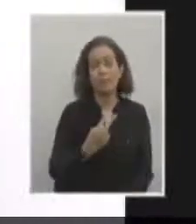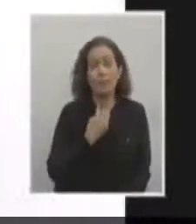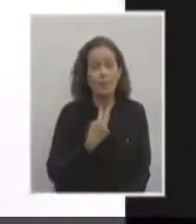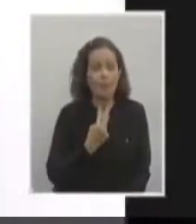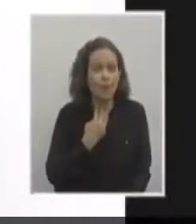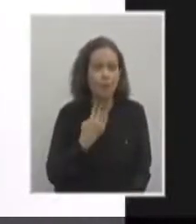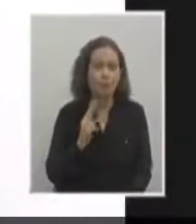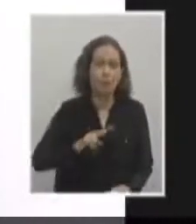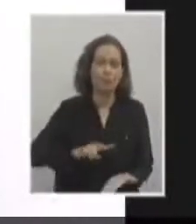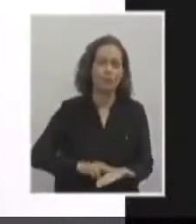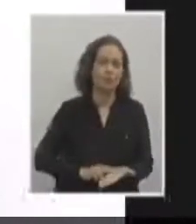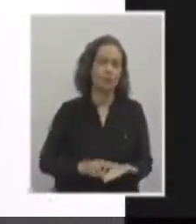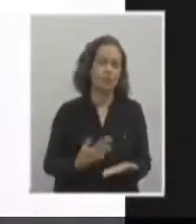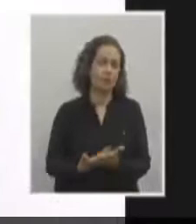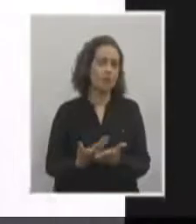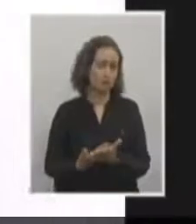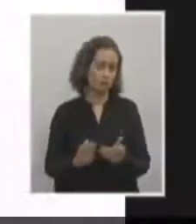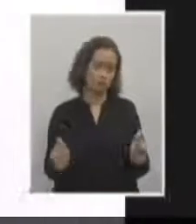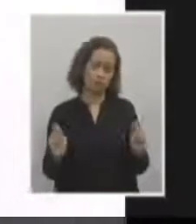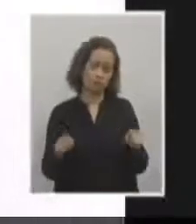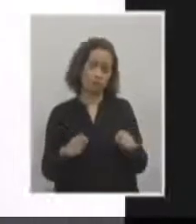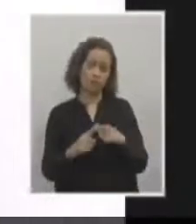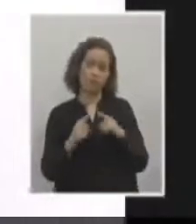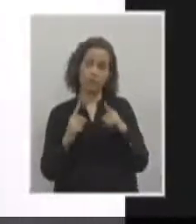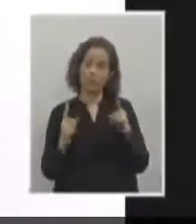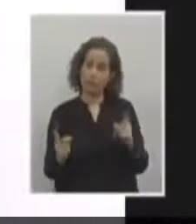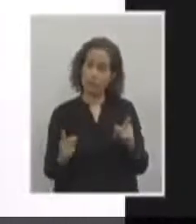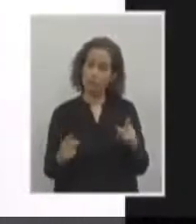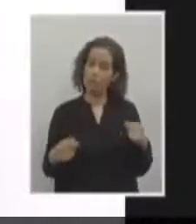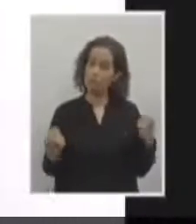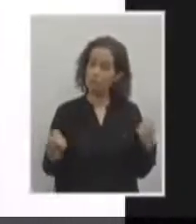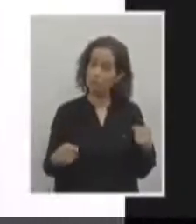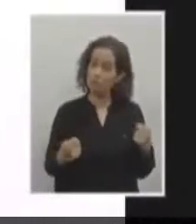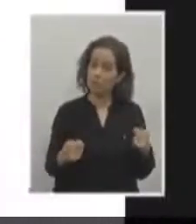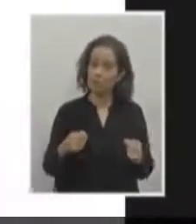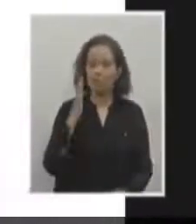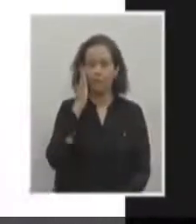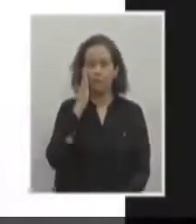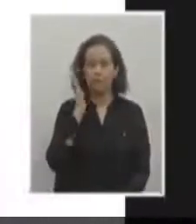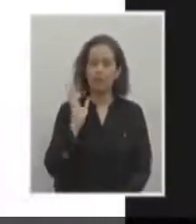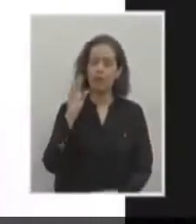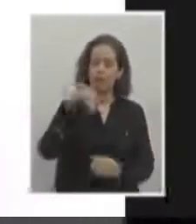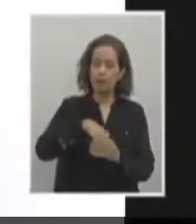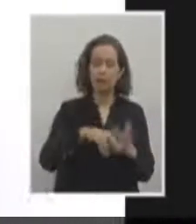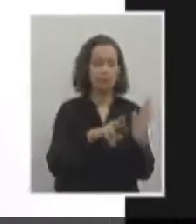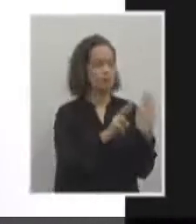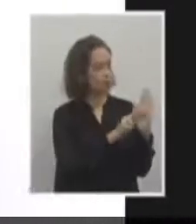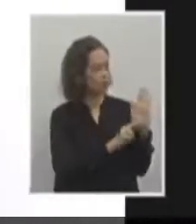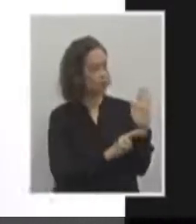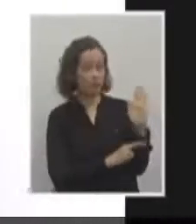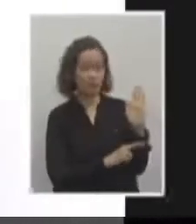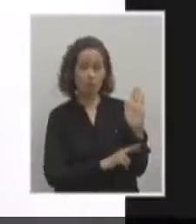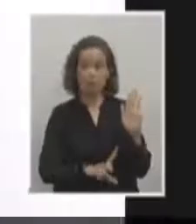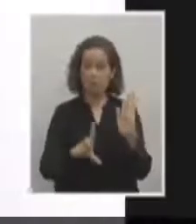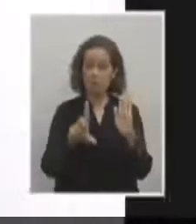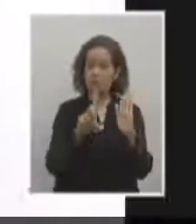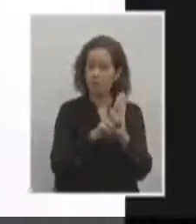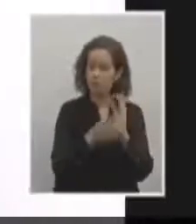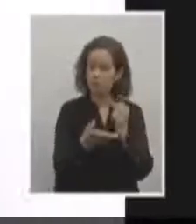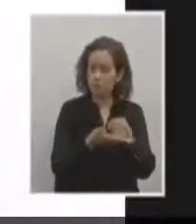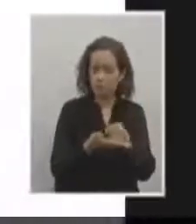educação especial. Podem sim, mas só que eu tenho critérios. É dentro dos critérios onde a nossa legislação permite